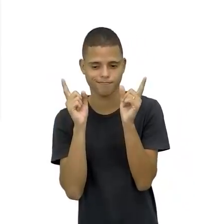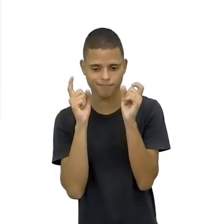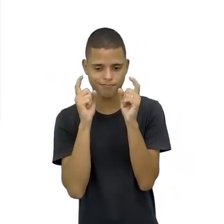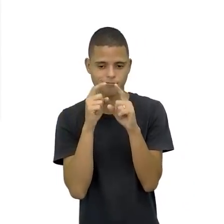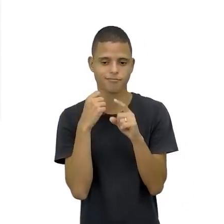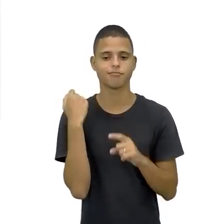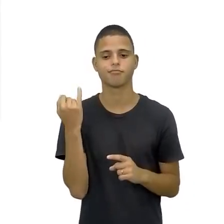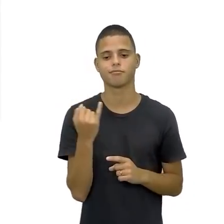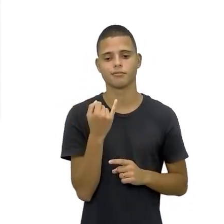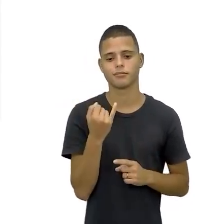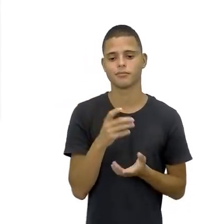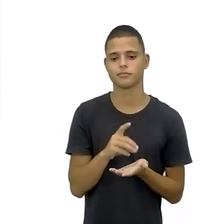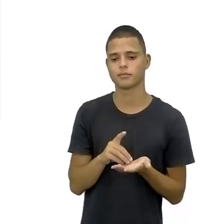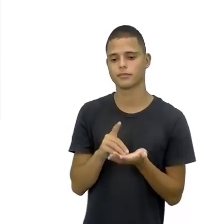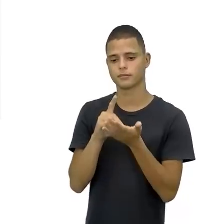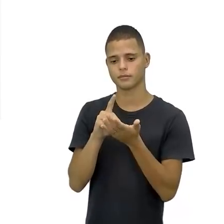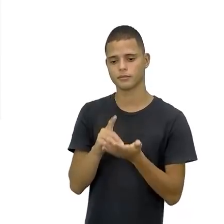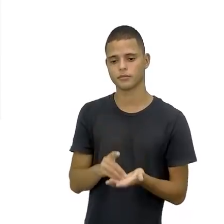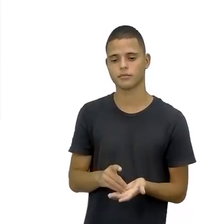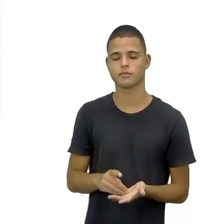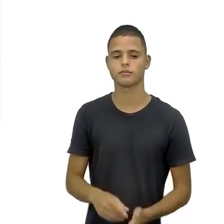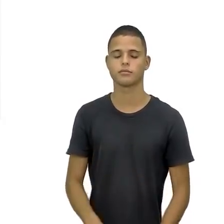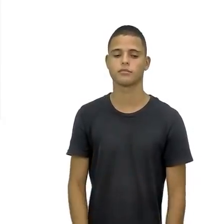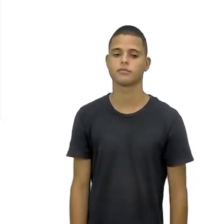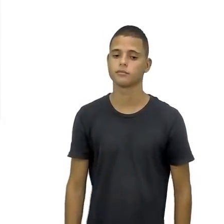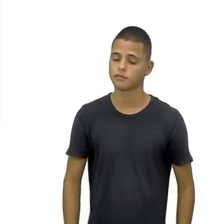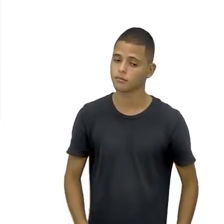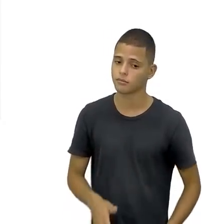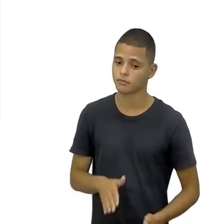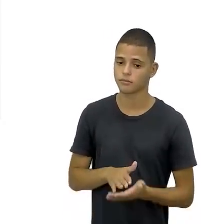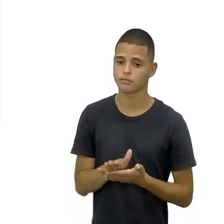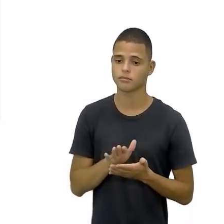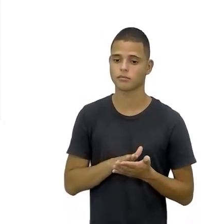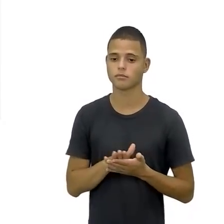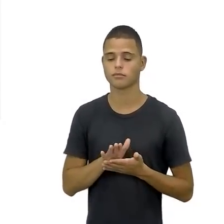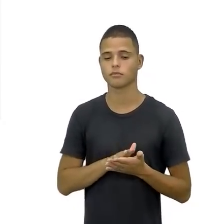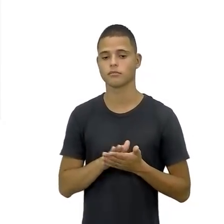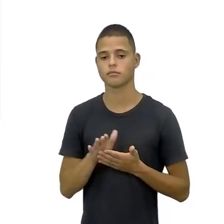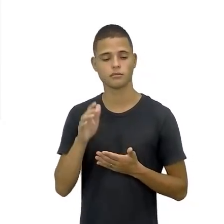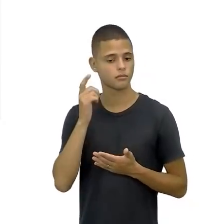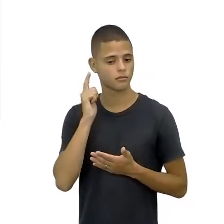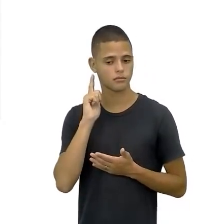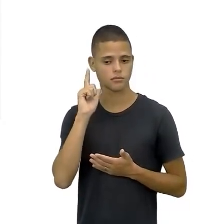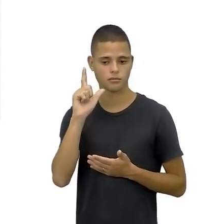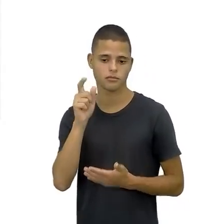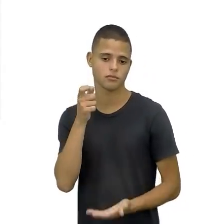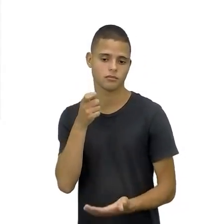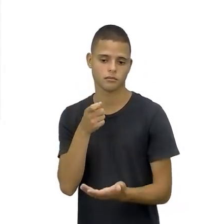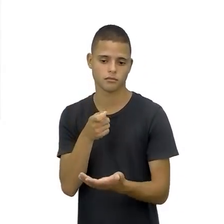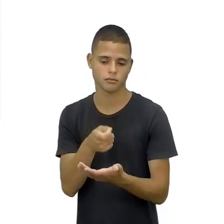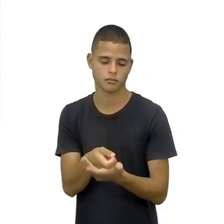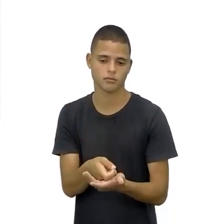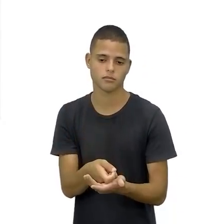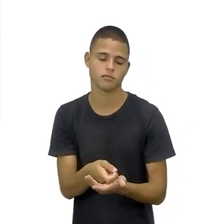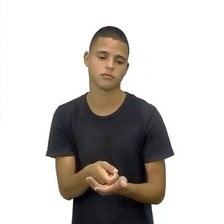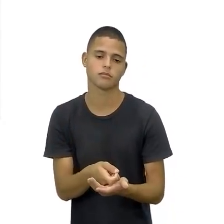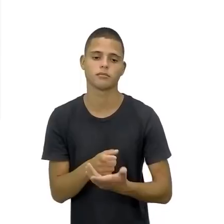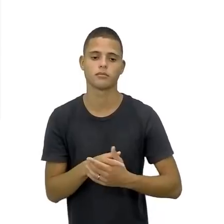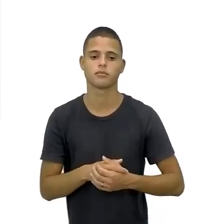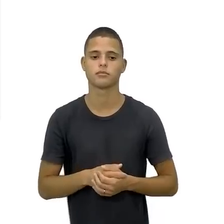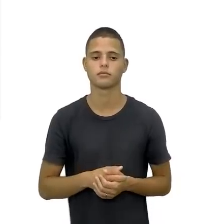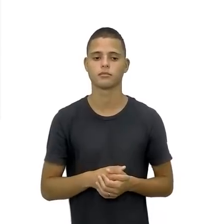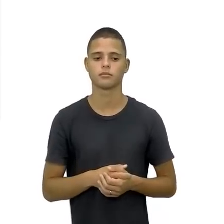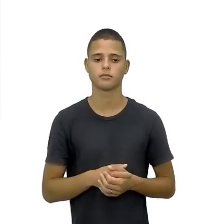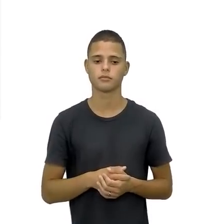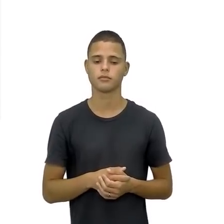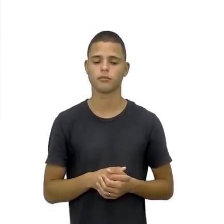ter na sala de aula o dicionário físico, né, já que se não houver a possibilidade de pesquisar na internet, né? Também